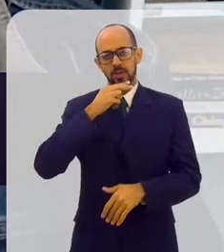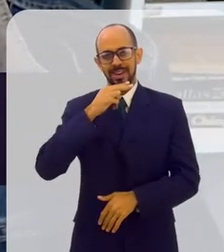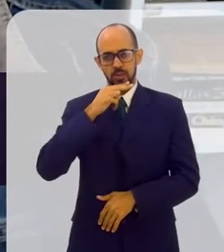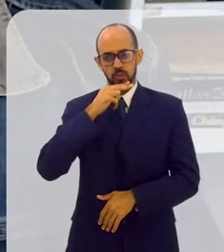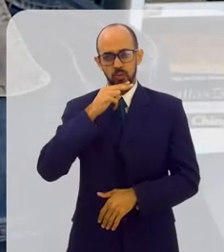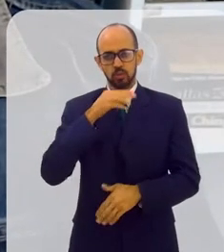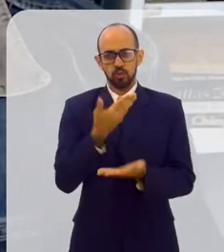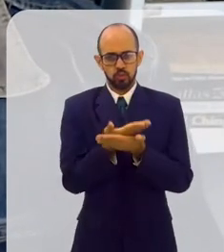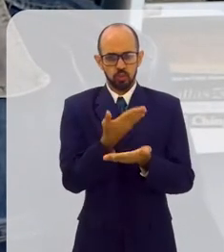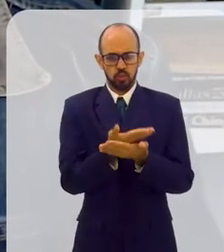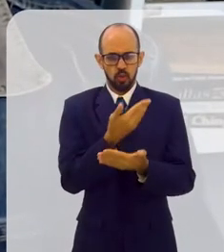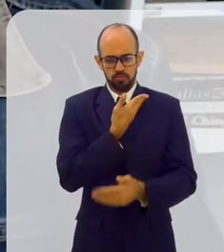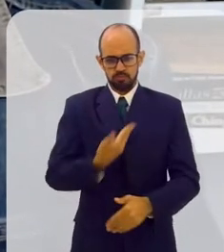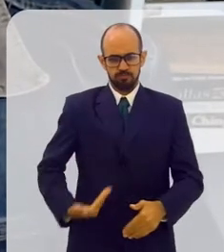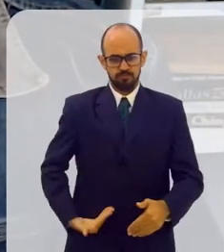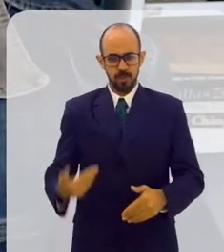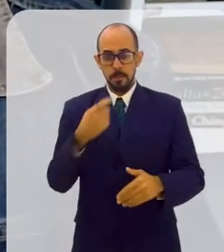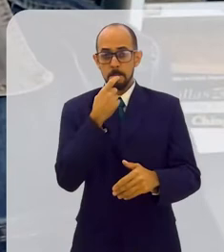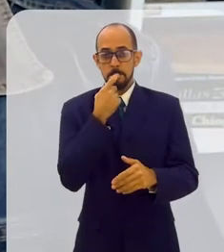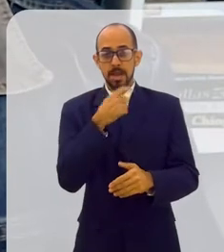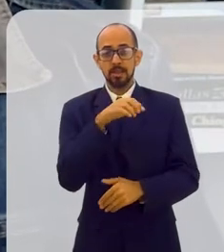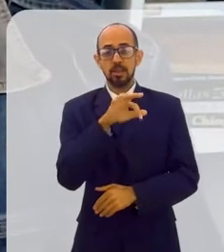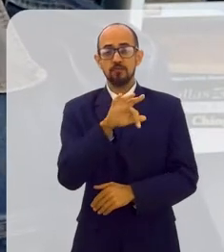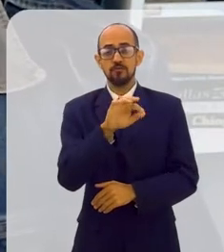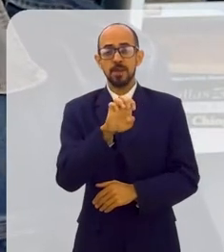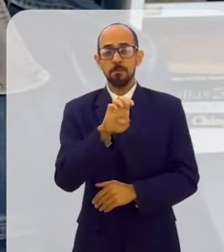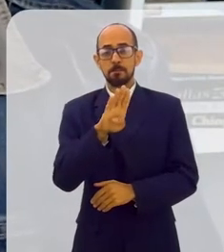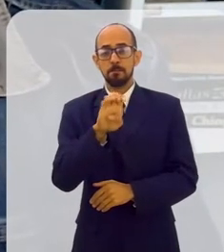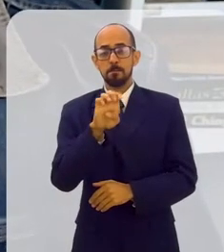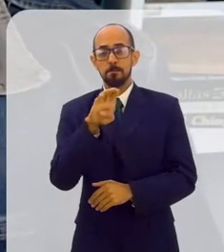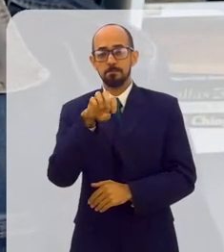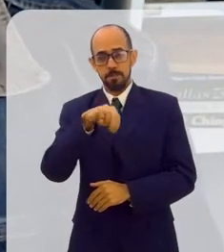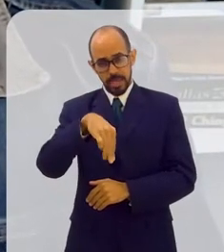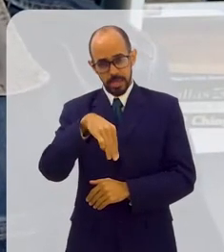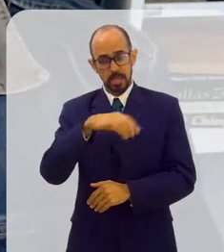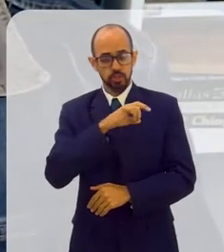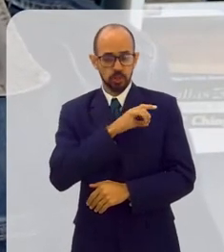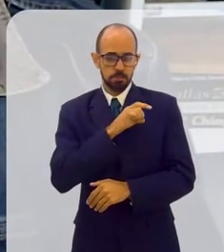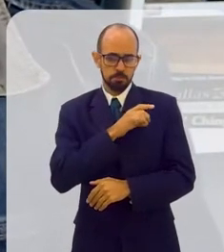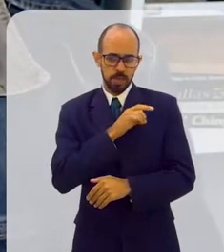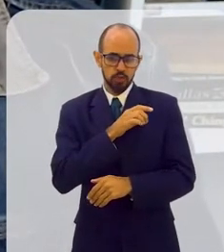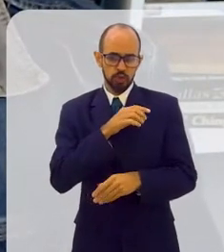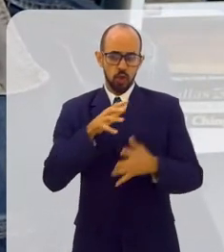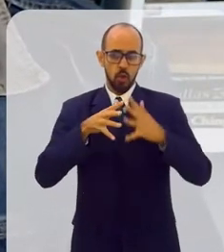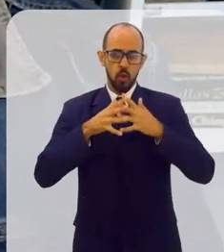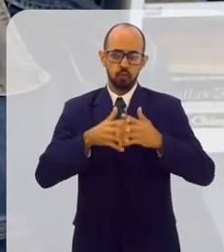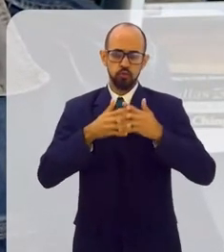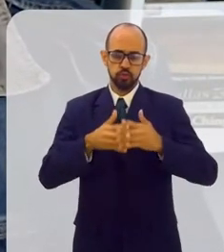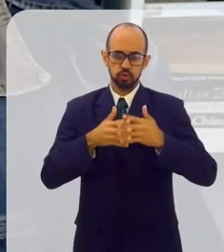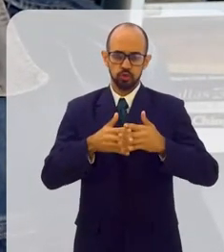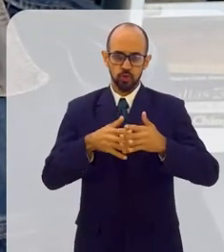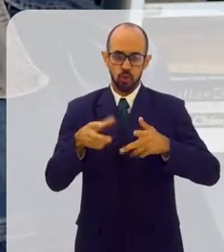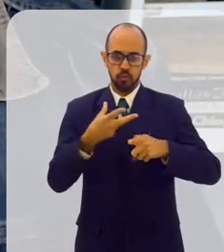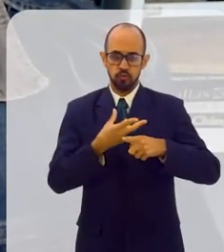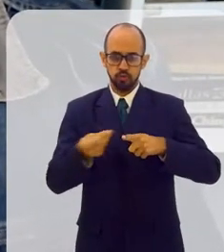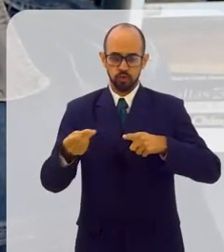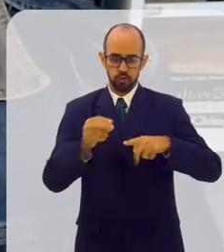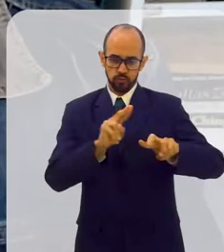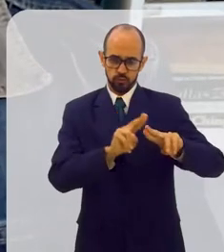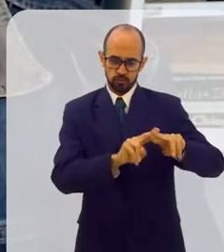uma delas muito próxima à humanidade da FEBEM, o que lhe trazia o temor de ser confundido com um fugitivo dessa